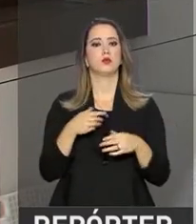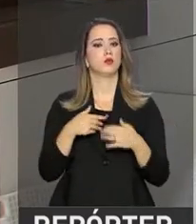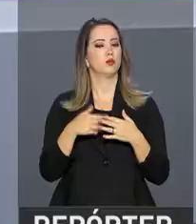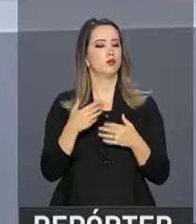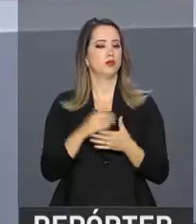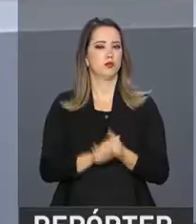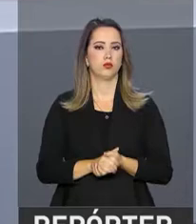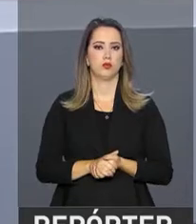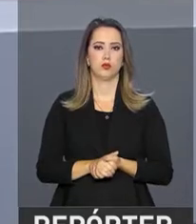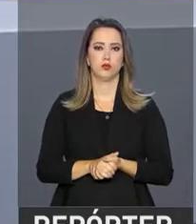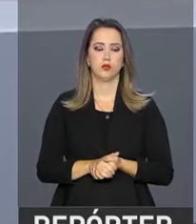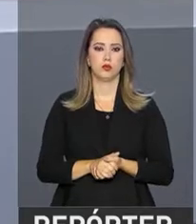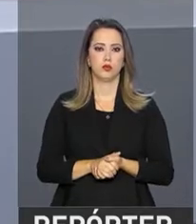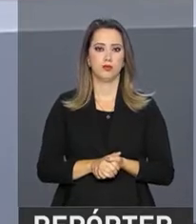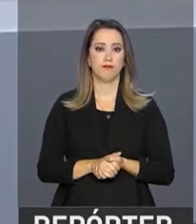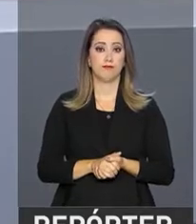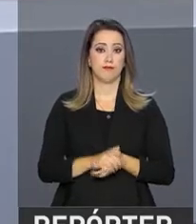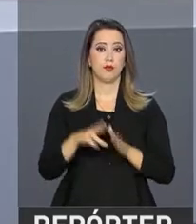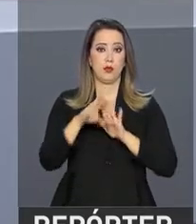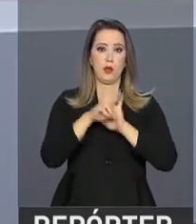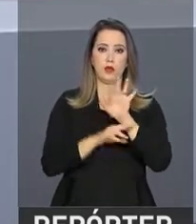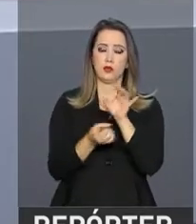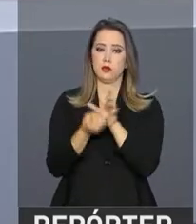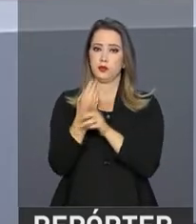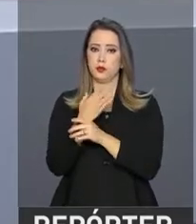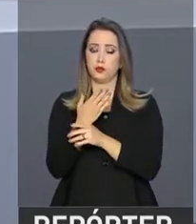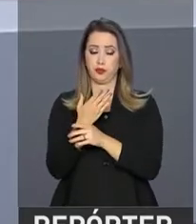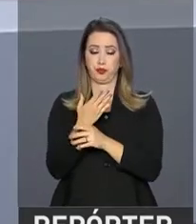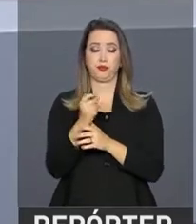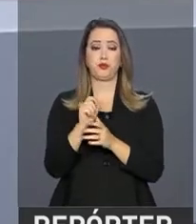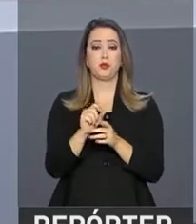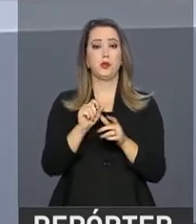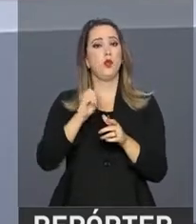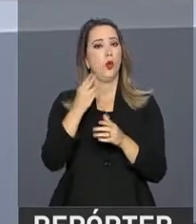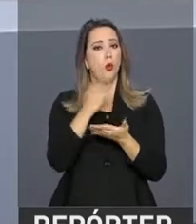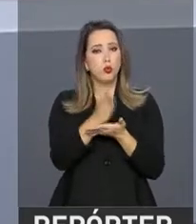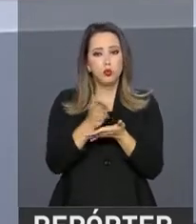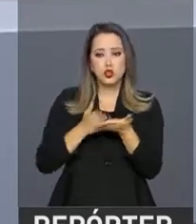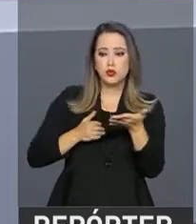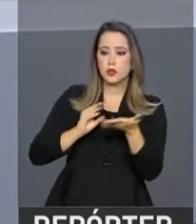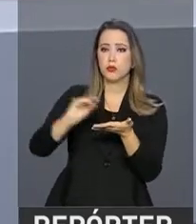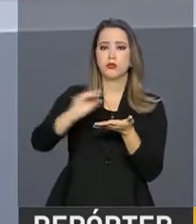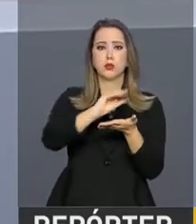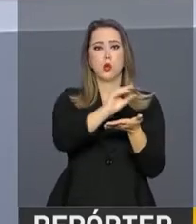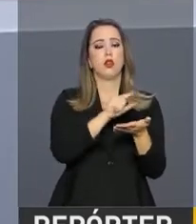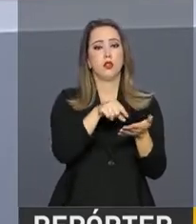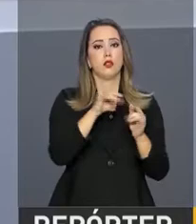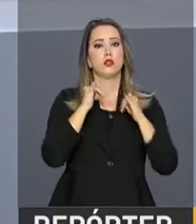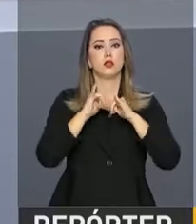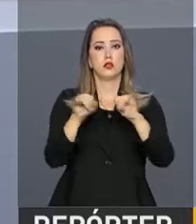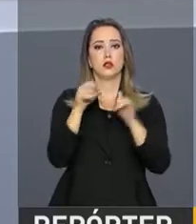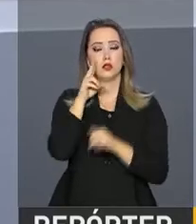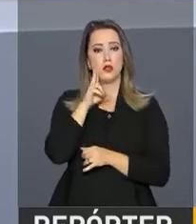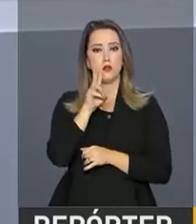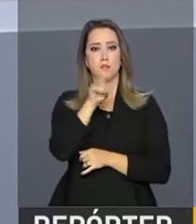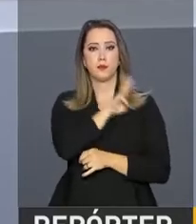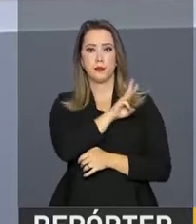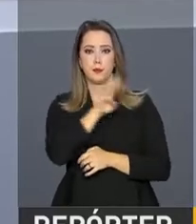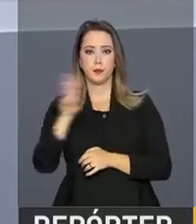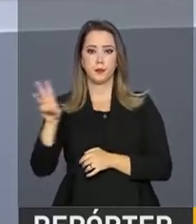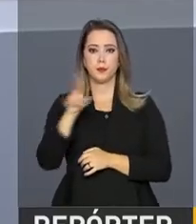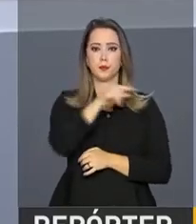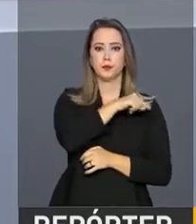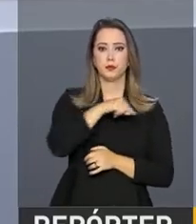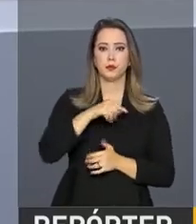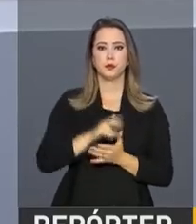critério as regras de geração e compartilhamento de energia podem ser encontradas no site da agência nacional de